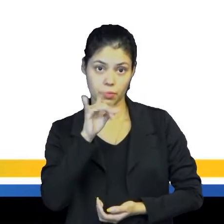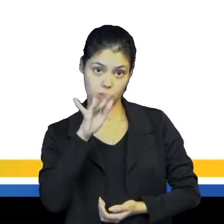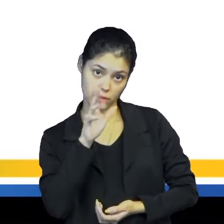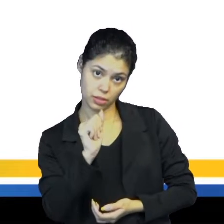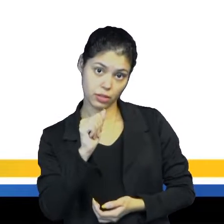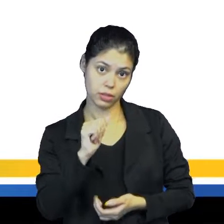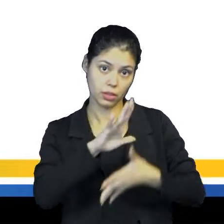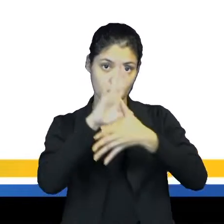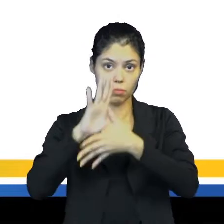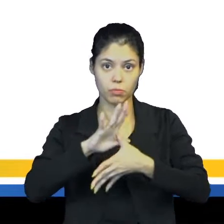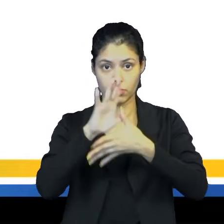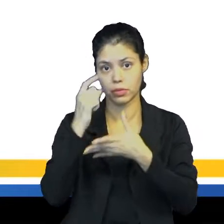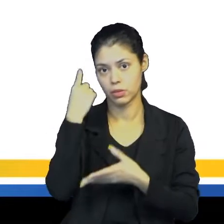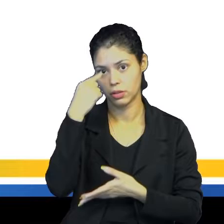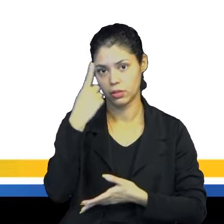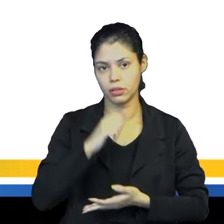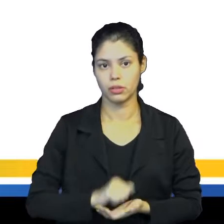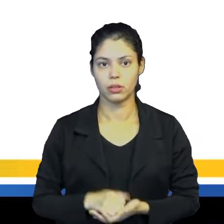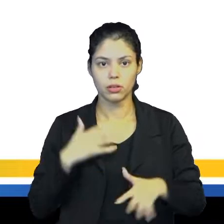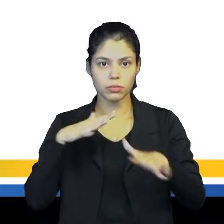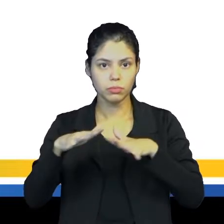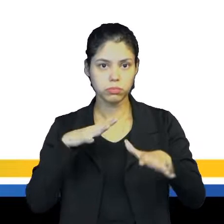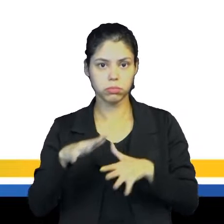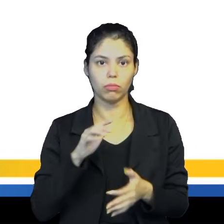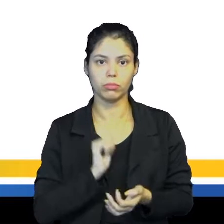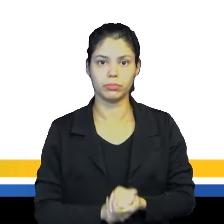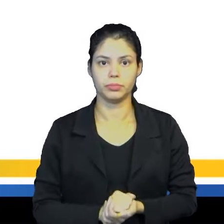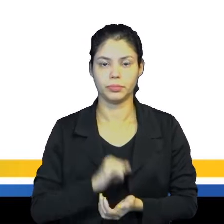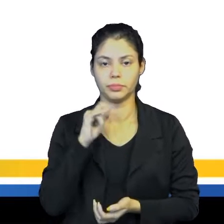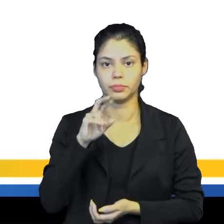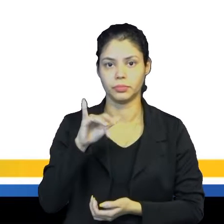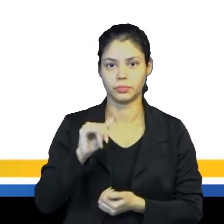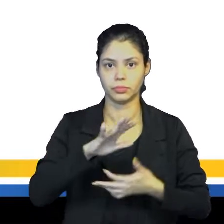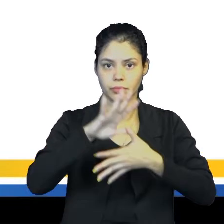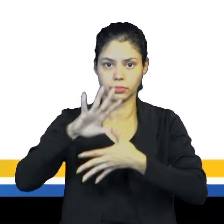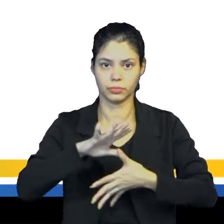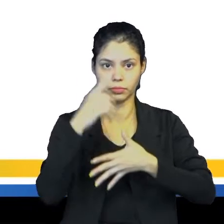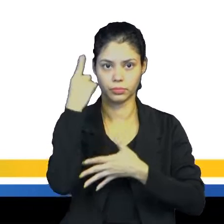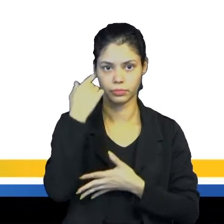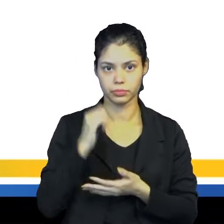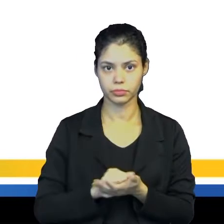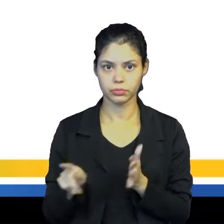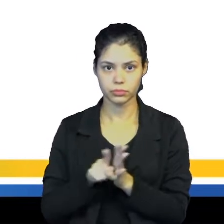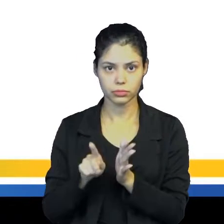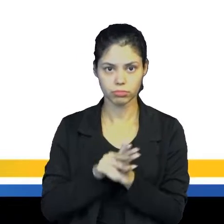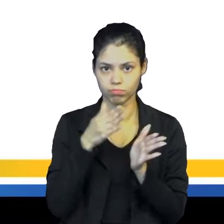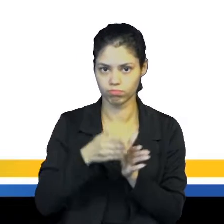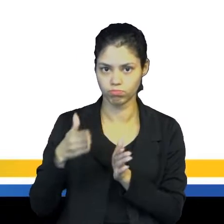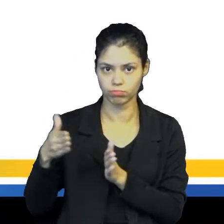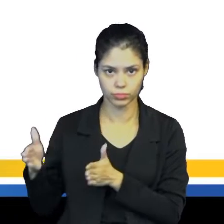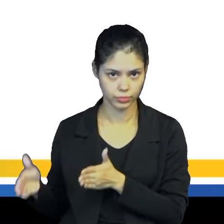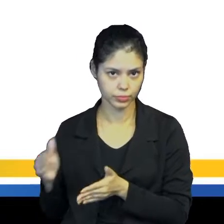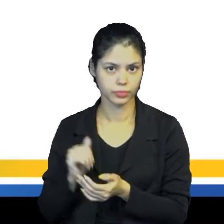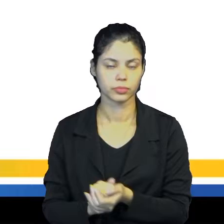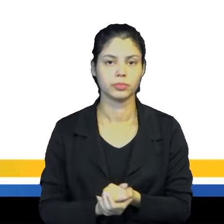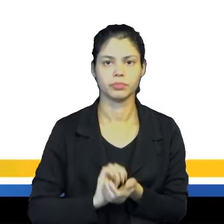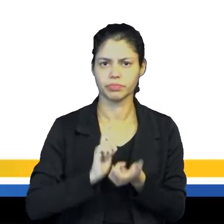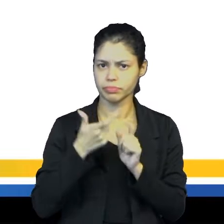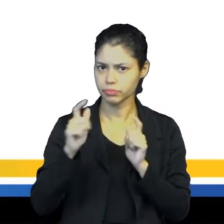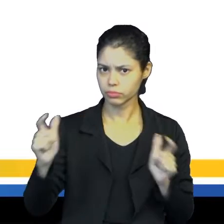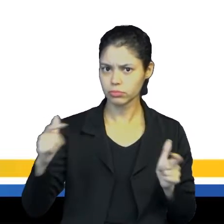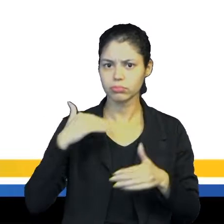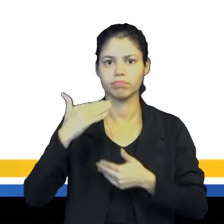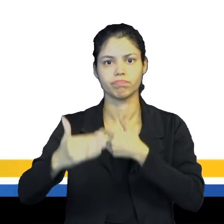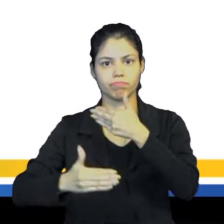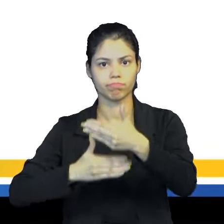Independência na América Espanhola. Os movimentos de independência na América Espanhola não ocorreram de maneira pacífica, né? E foi um longo